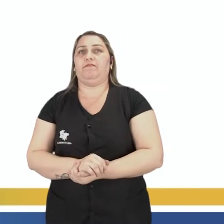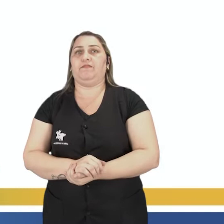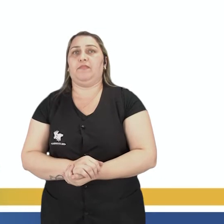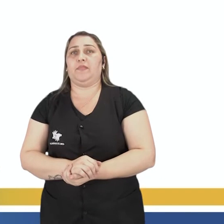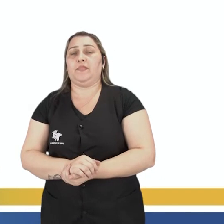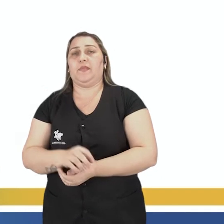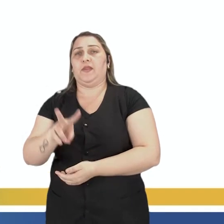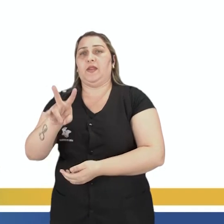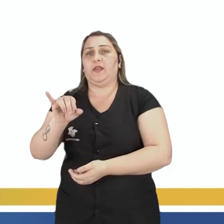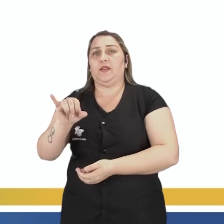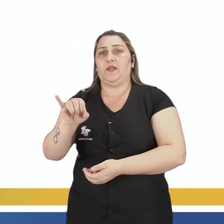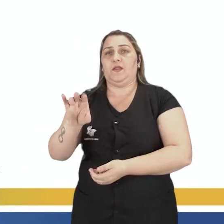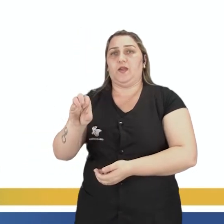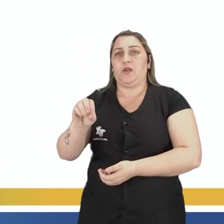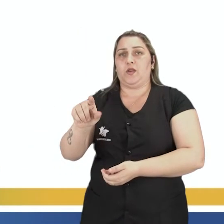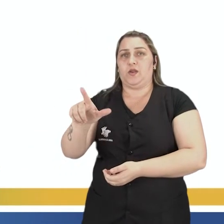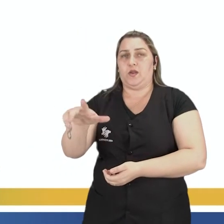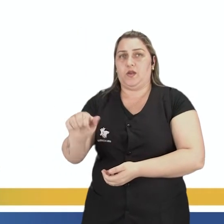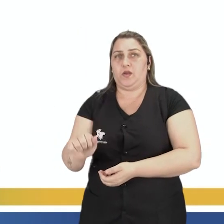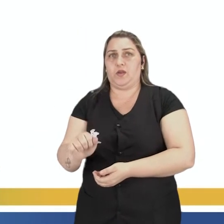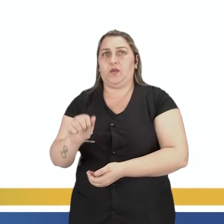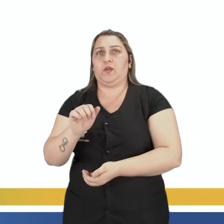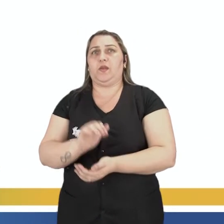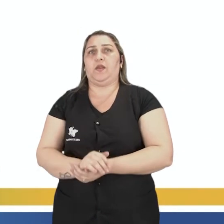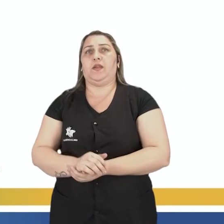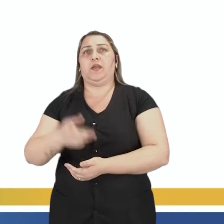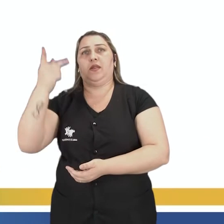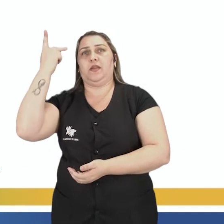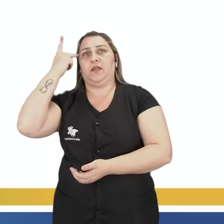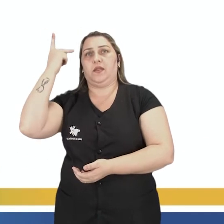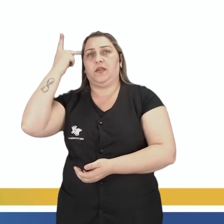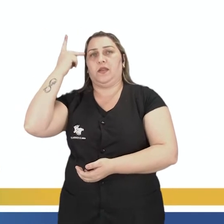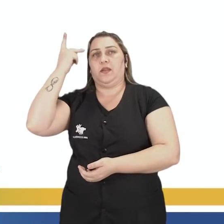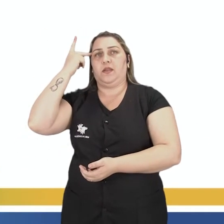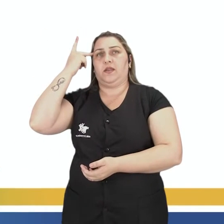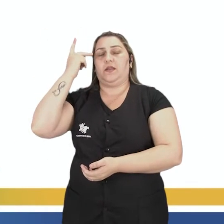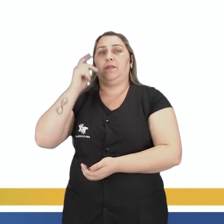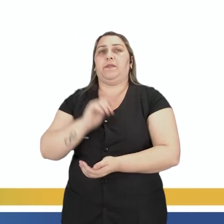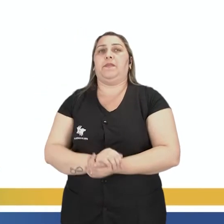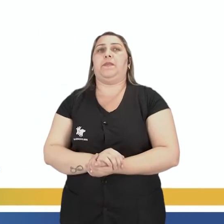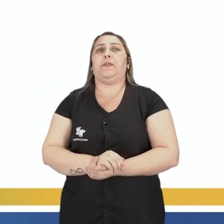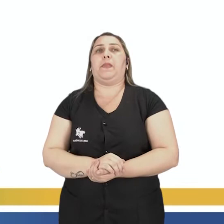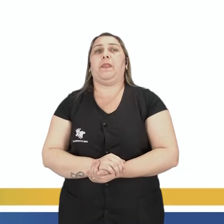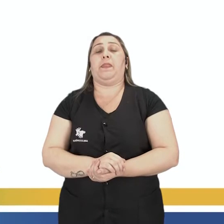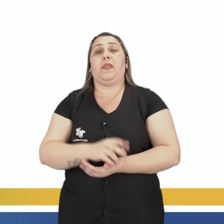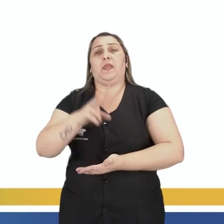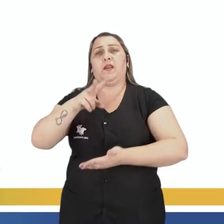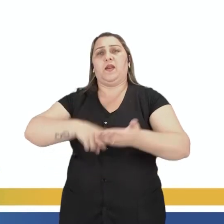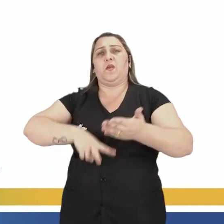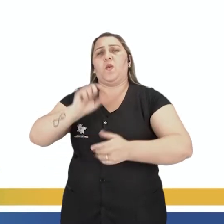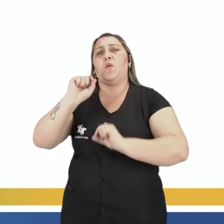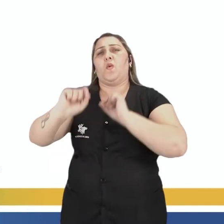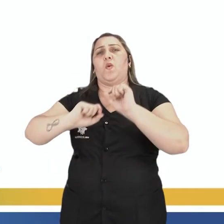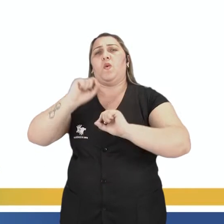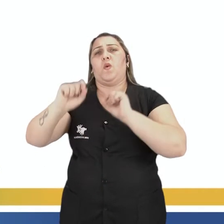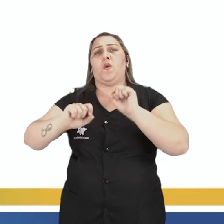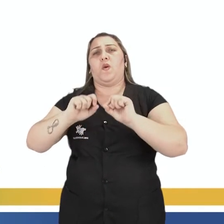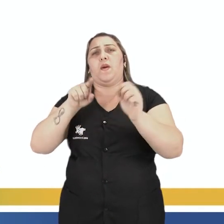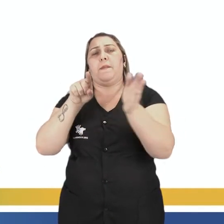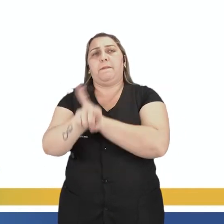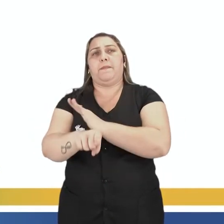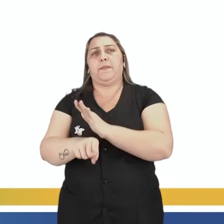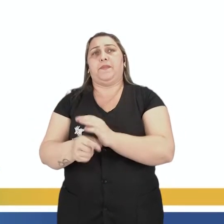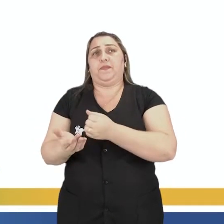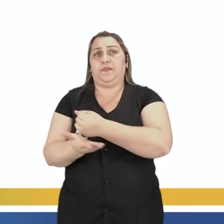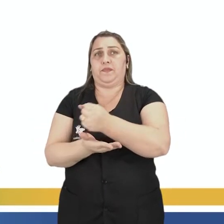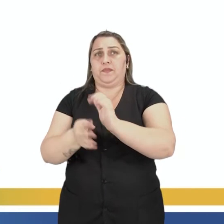né, Viola Spolin, Improvisação para o Teatro de São Paulo, Perspectiva 2008. Vamos conferir o que pede agora o nosso enunciado.